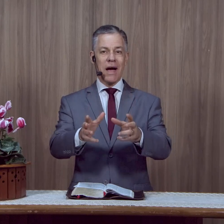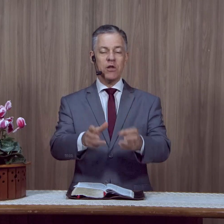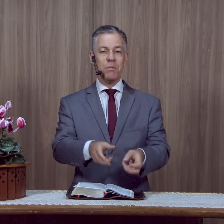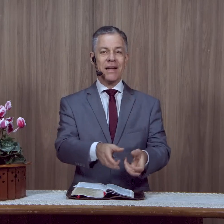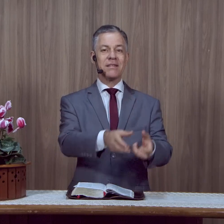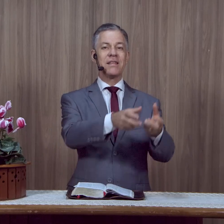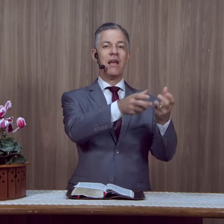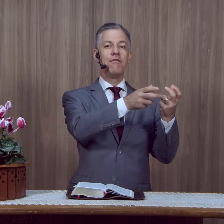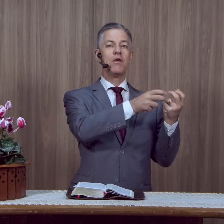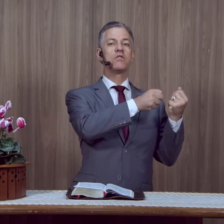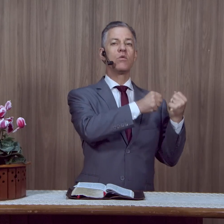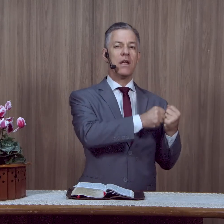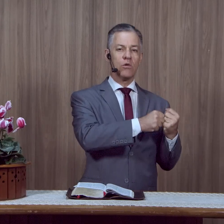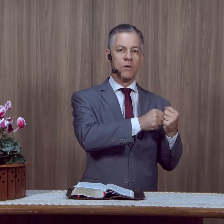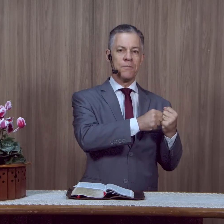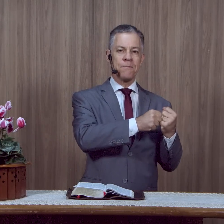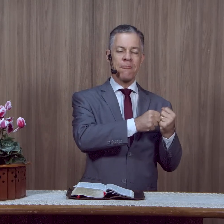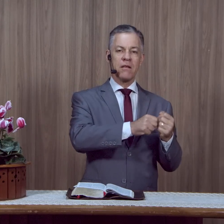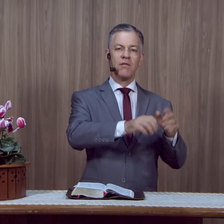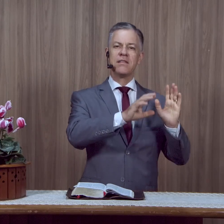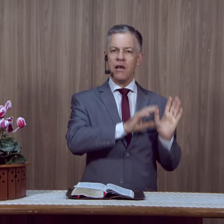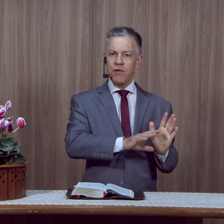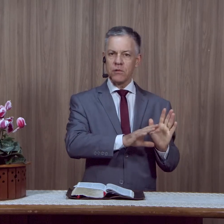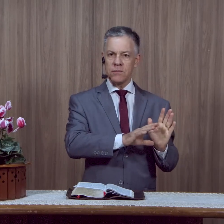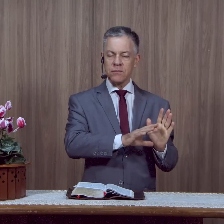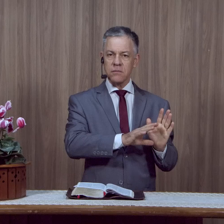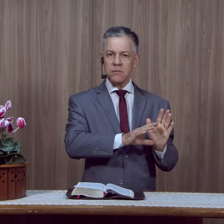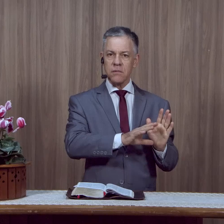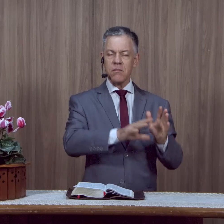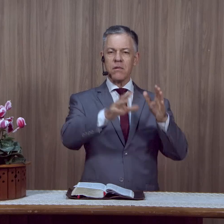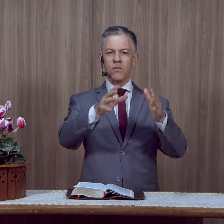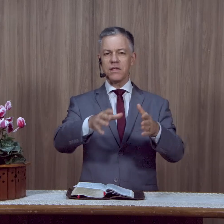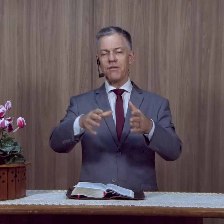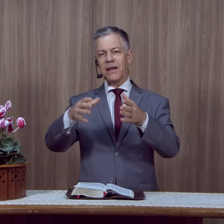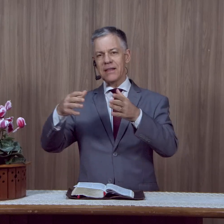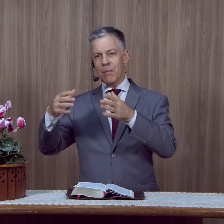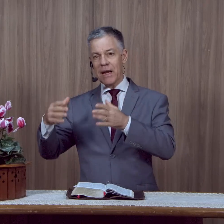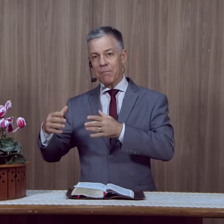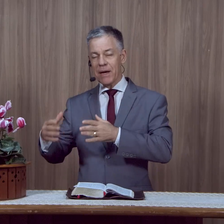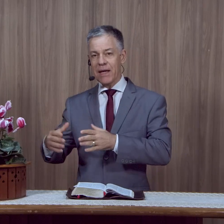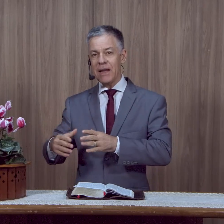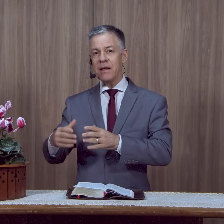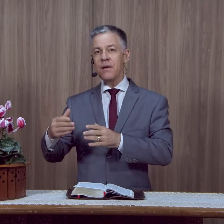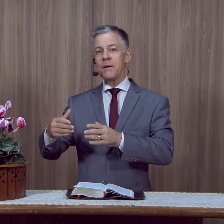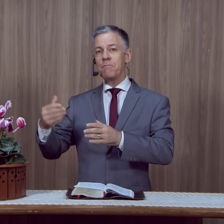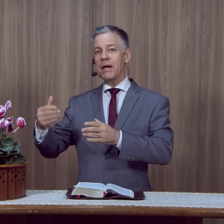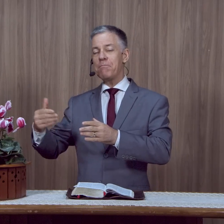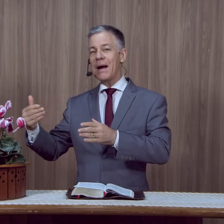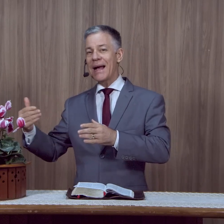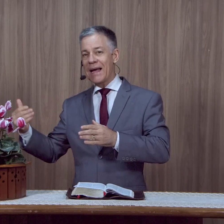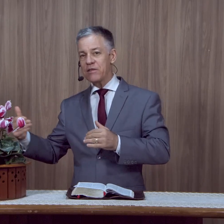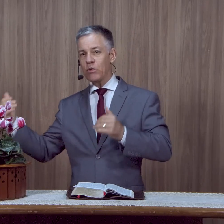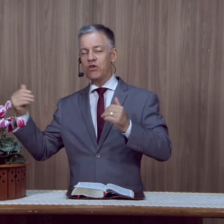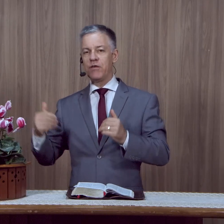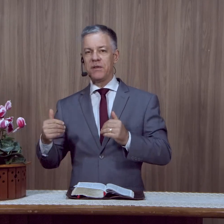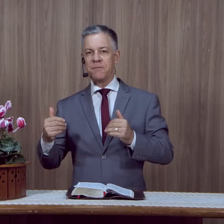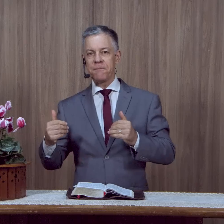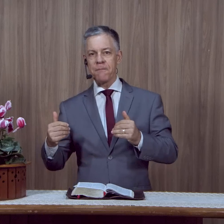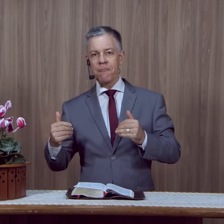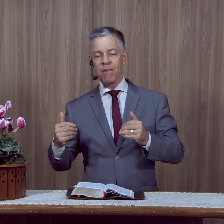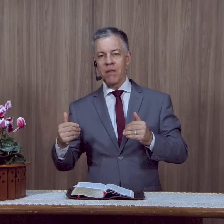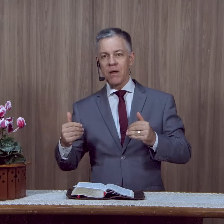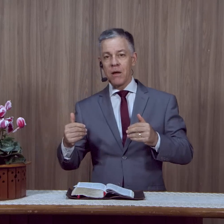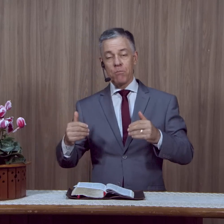será tomado para servir ao seu credor. Você vai servi-lo. Você vai trabalhar para ele para pagar a sua